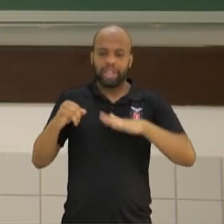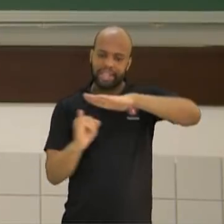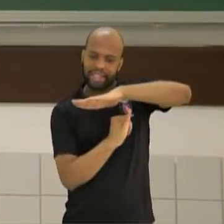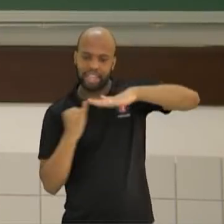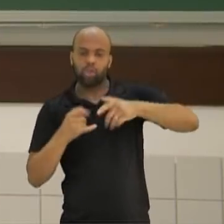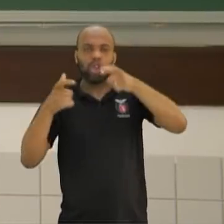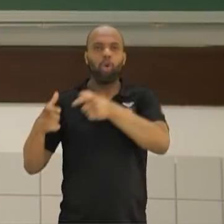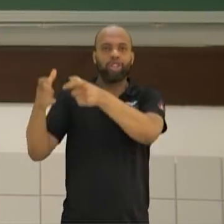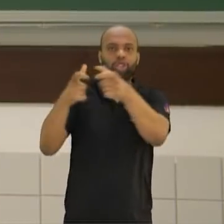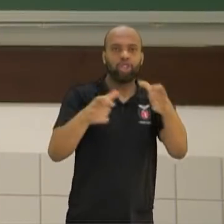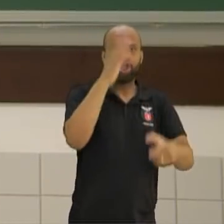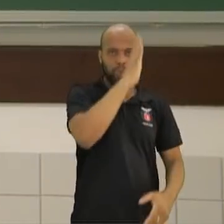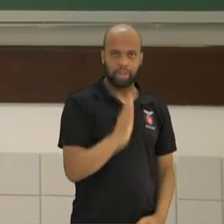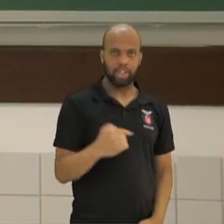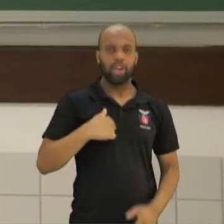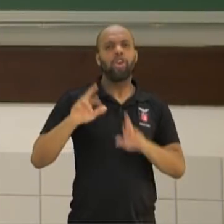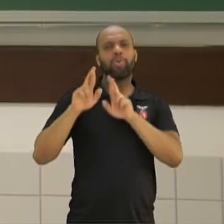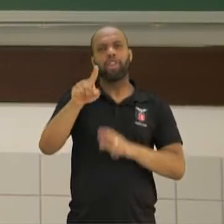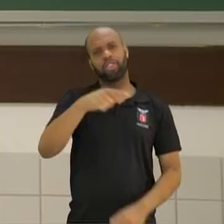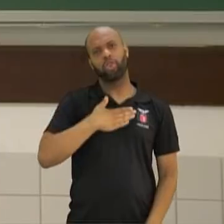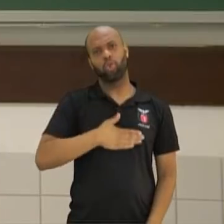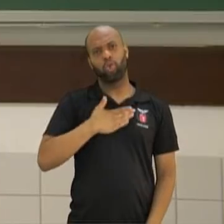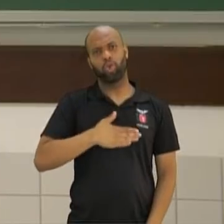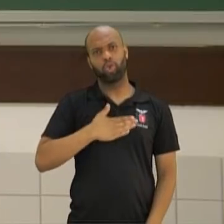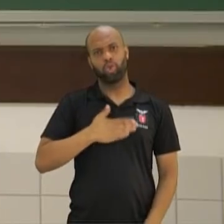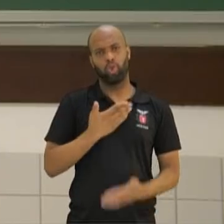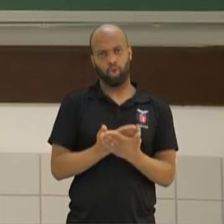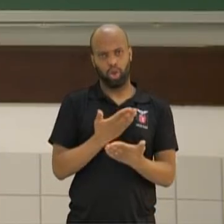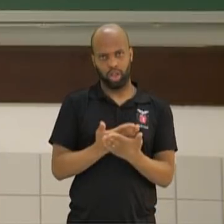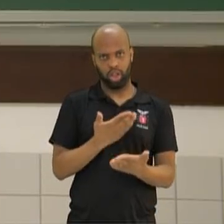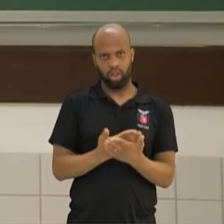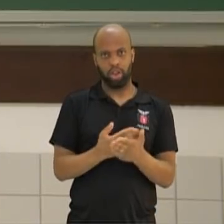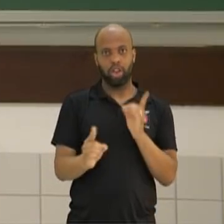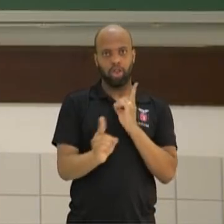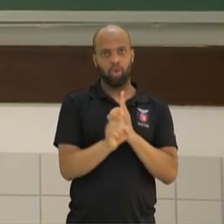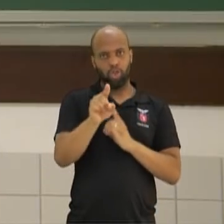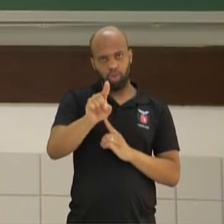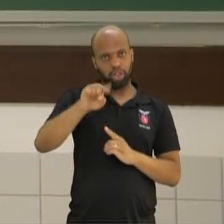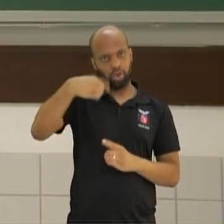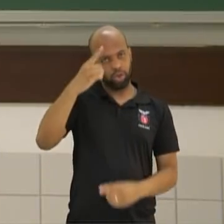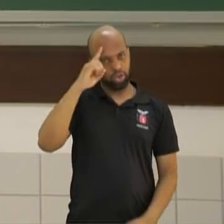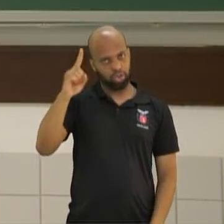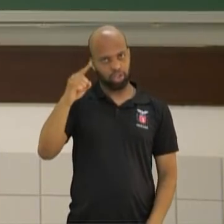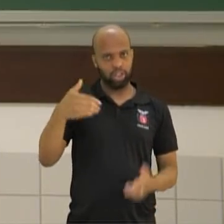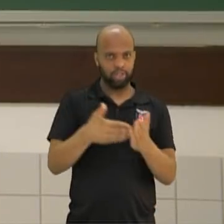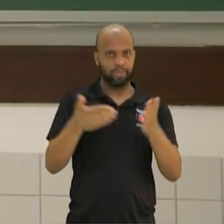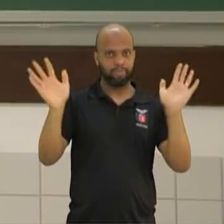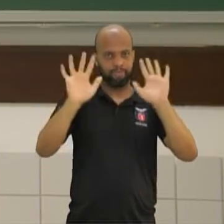Espero que vocês tenham acompanhado bem a aula e nos veremos num próximo encontro. Até mais!